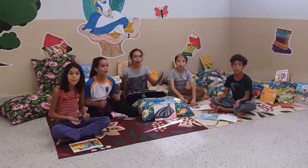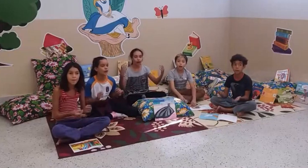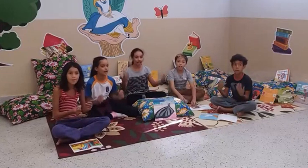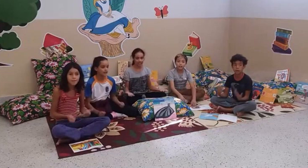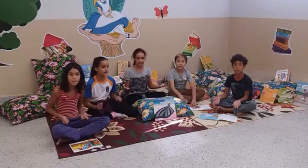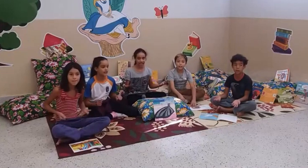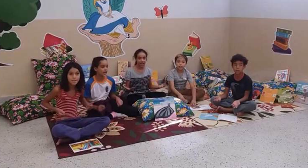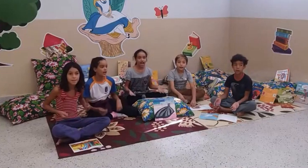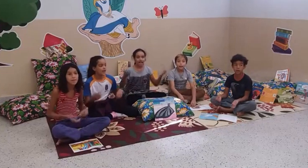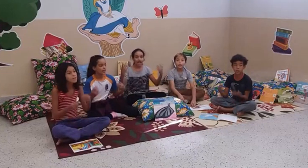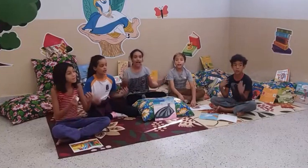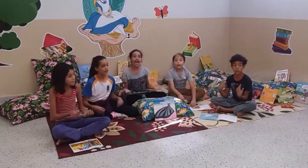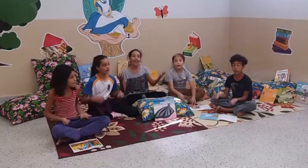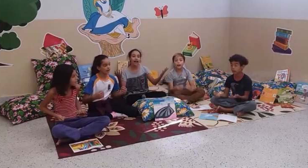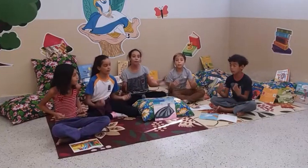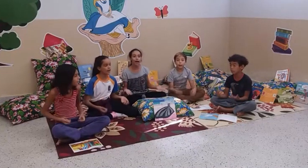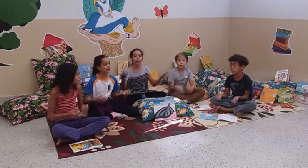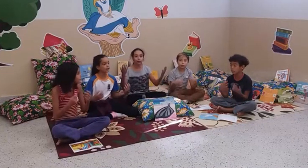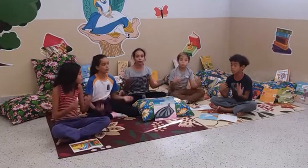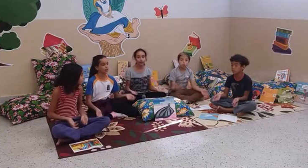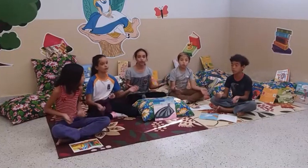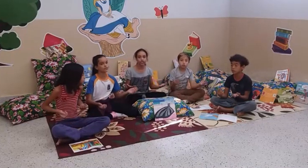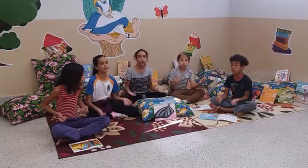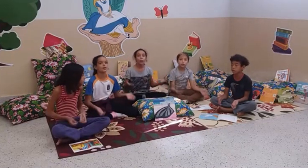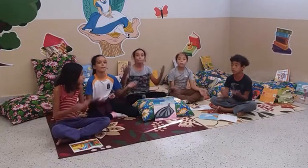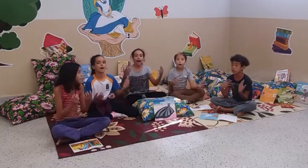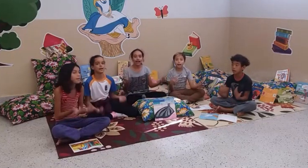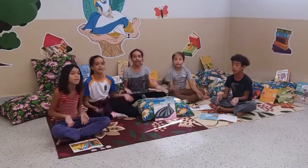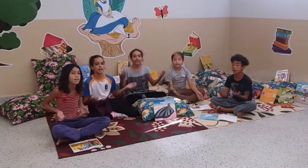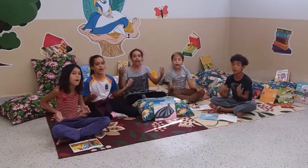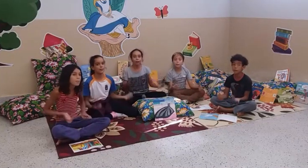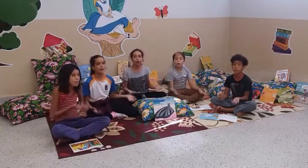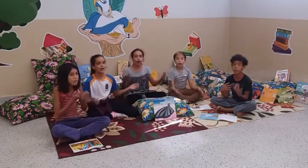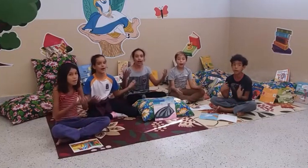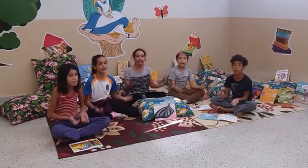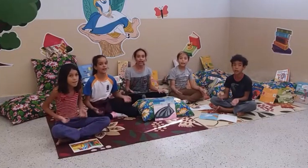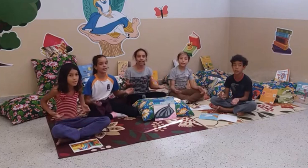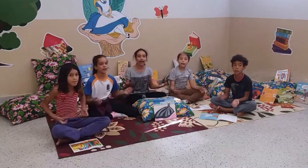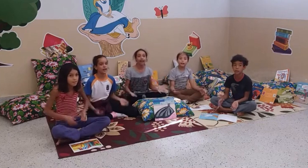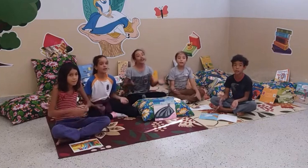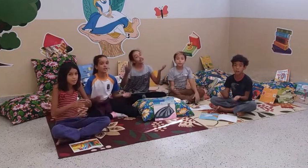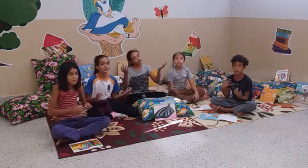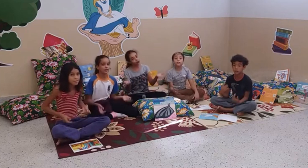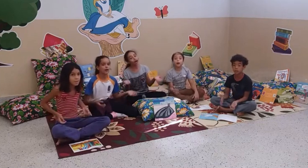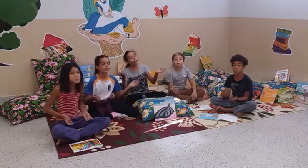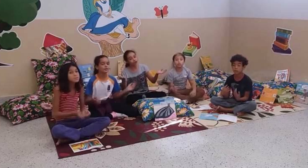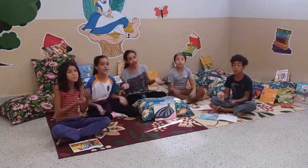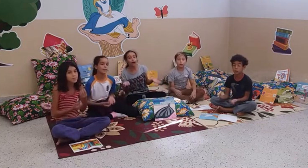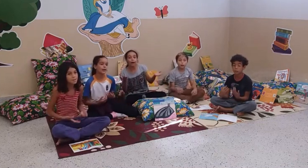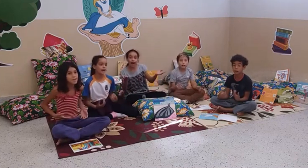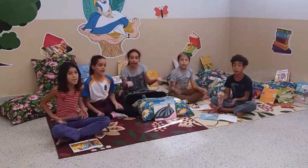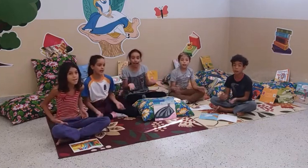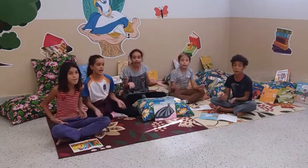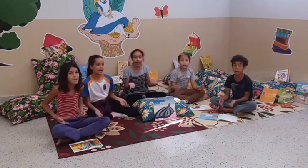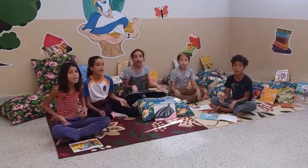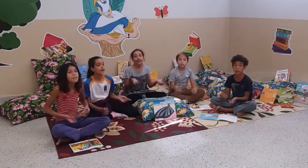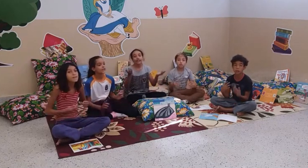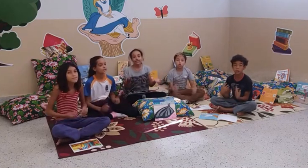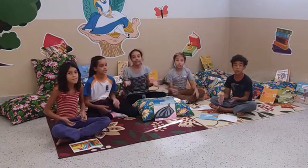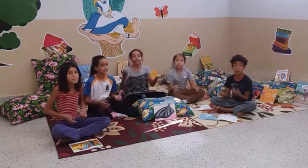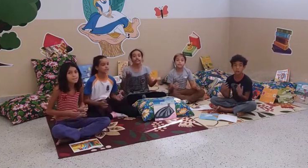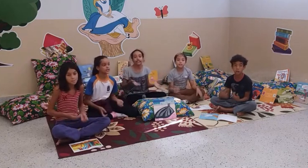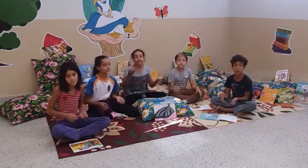Maria Borralheira. Ela era bem humilde, Maria Borralheira. E vamos chamar